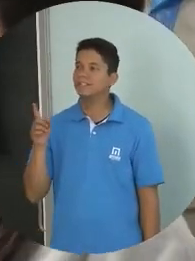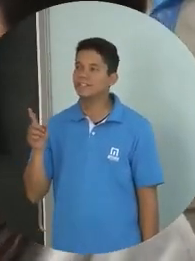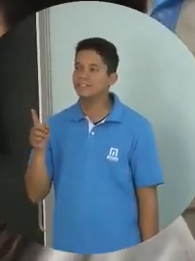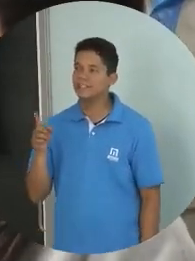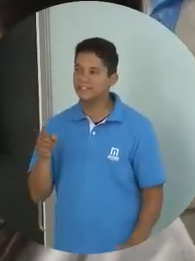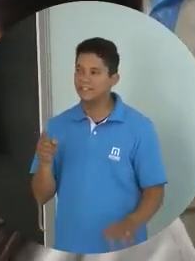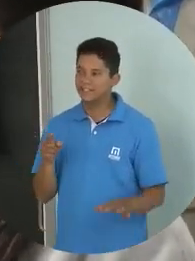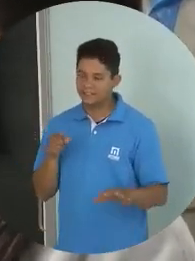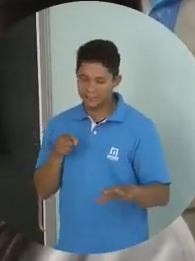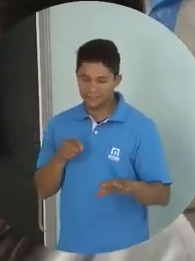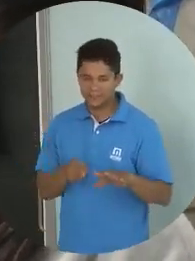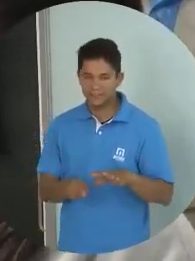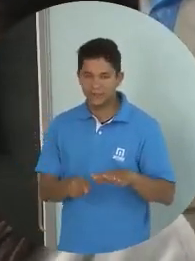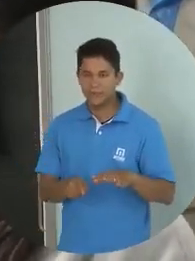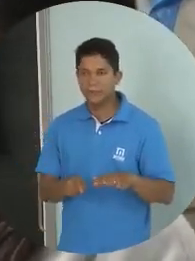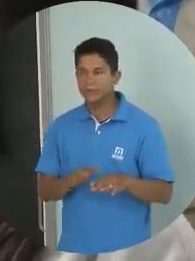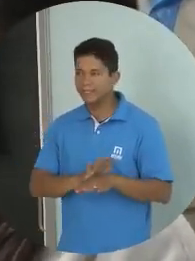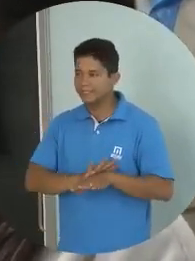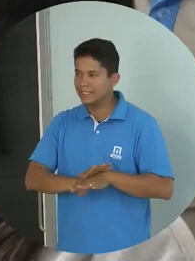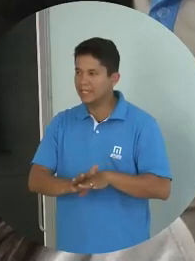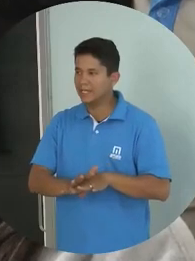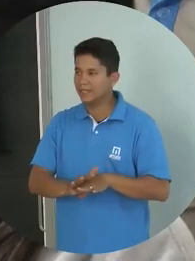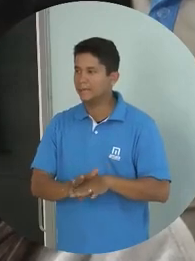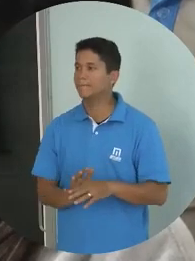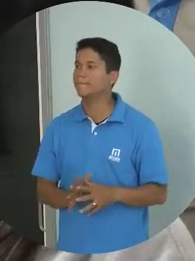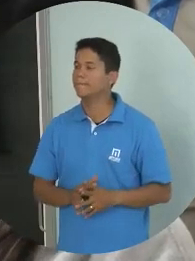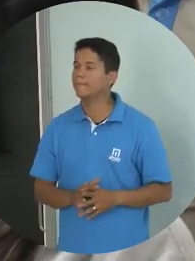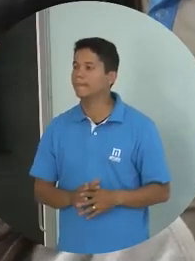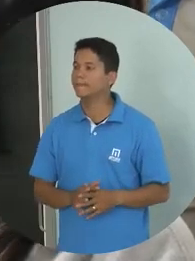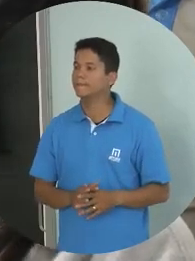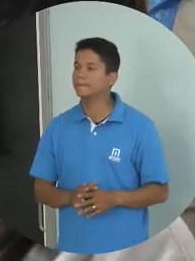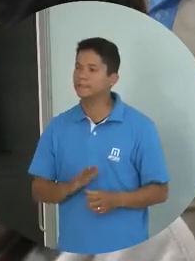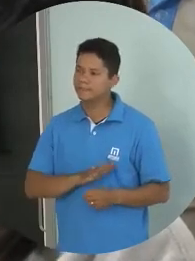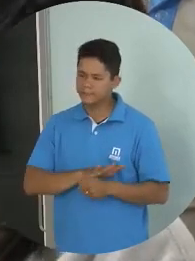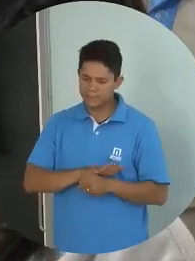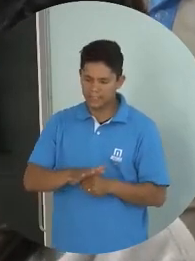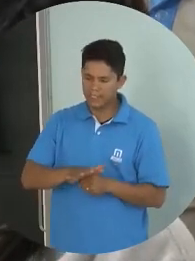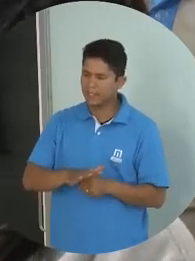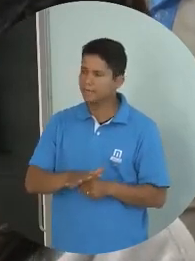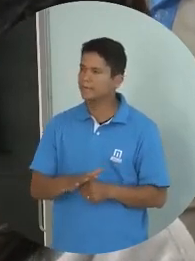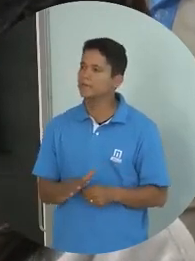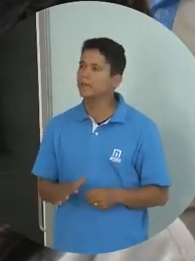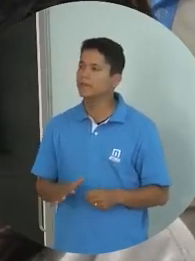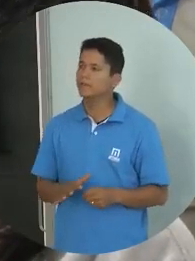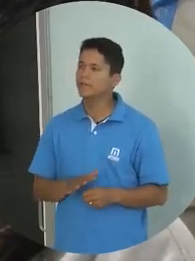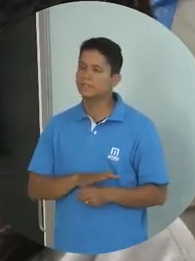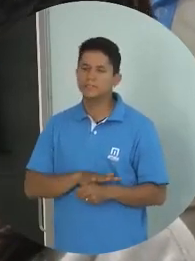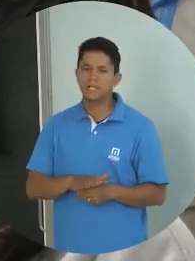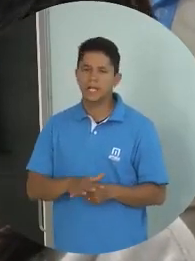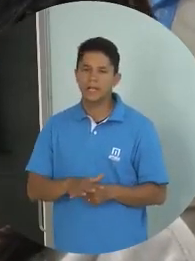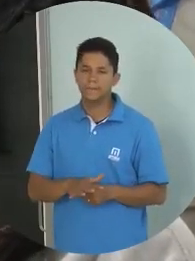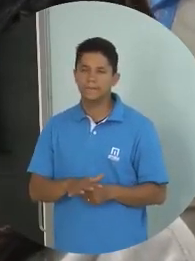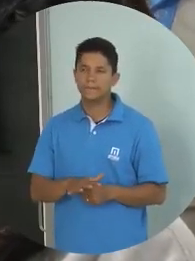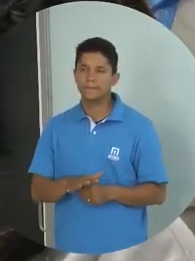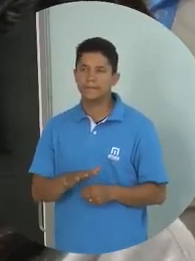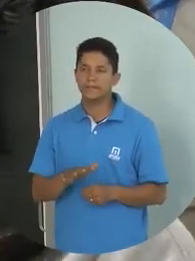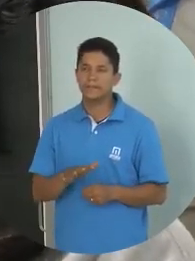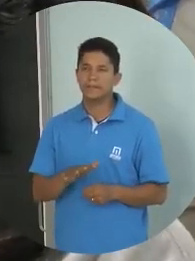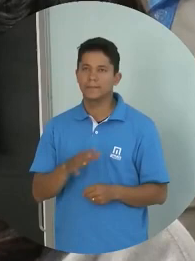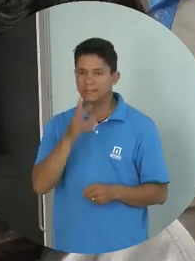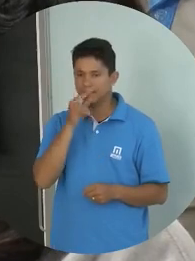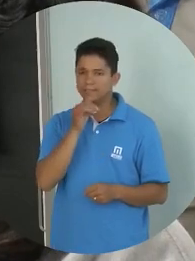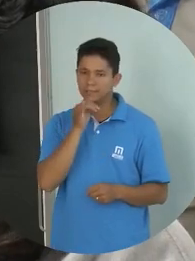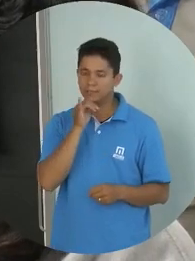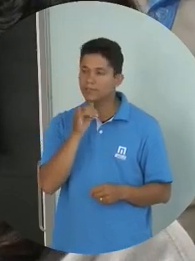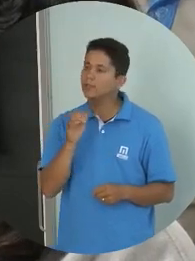injeção para estancar, né? Como é que funciona quando você tem uma vazão, um fluxo, né?